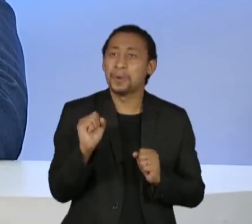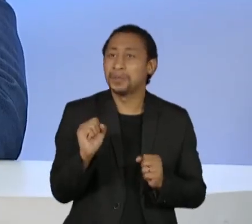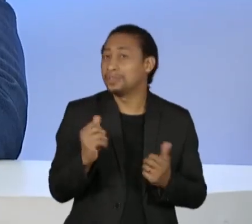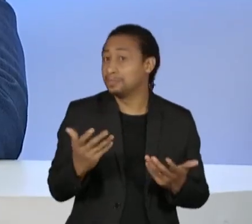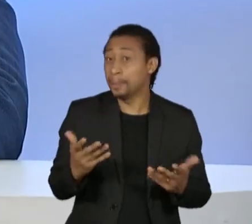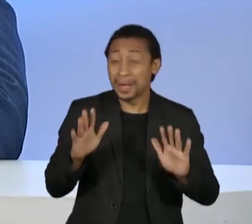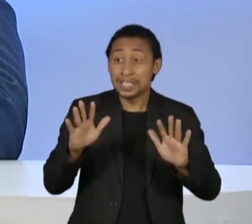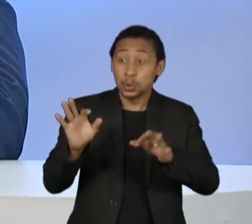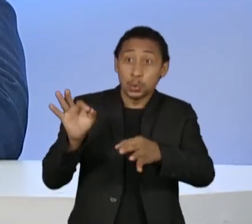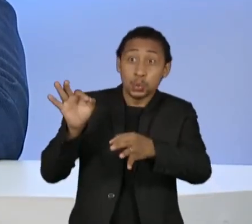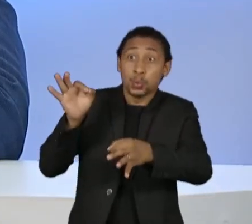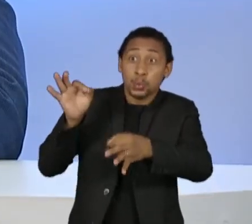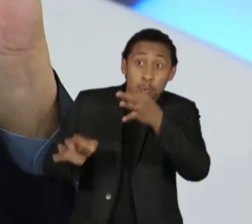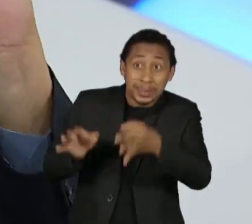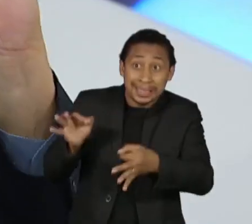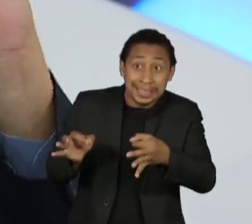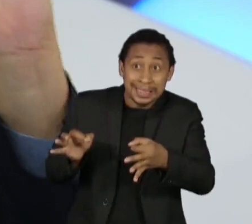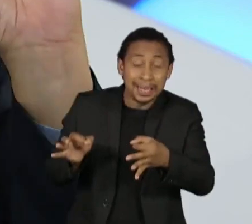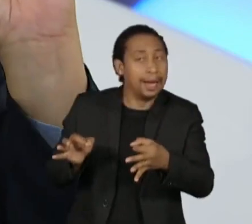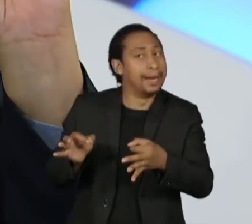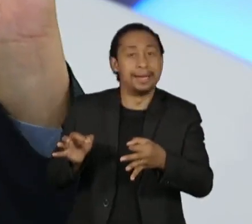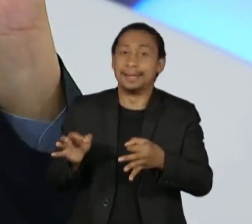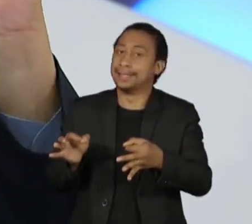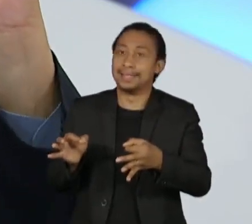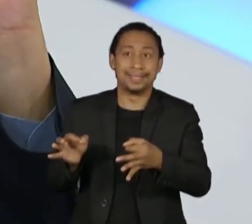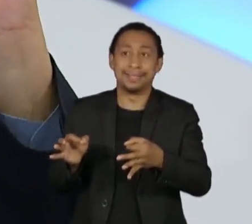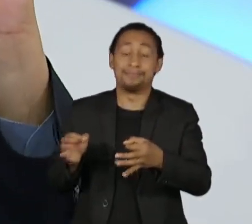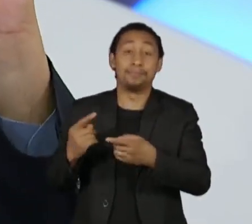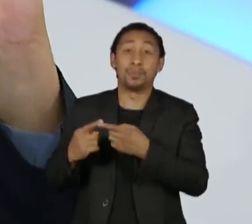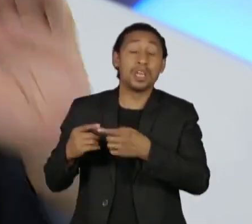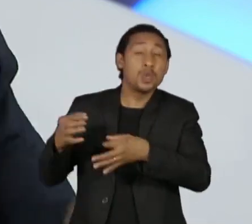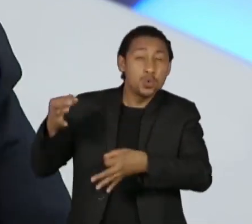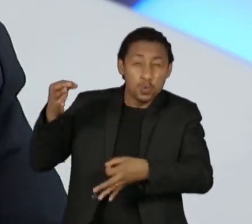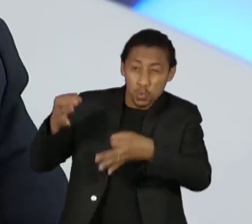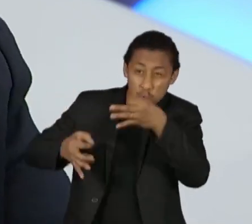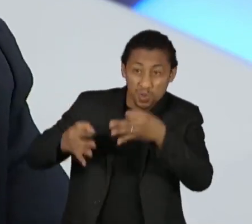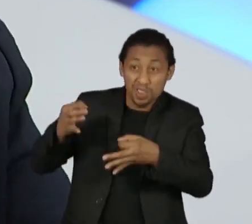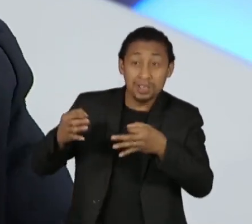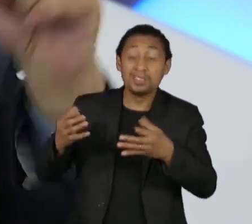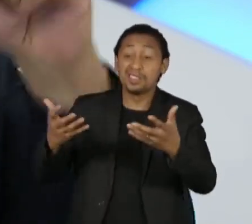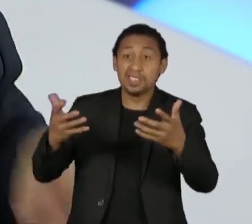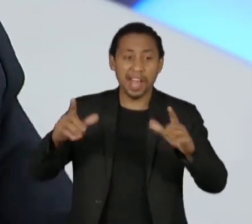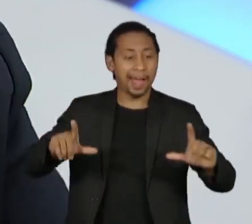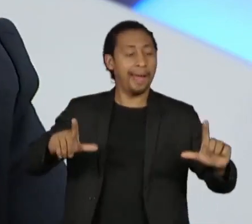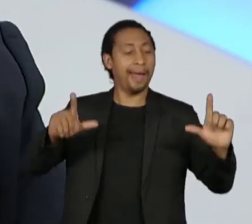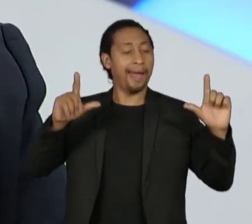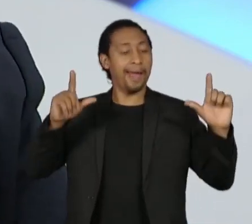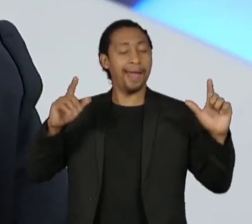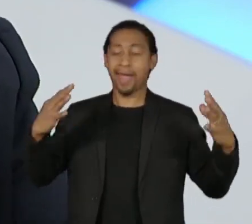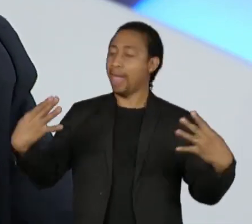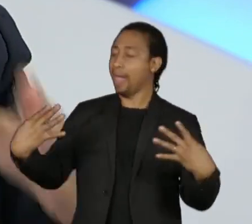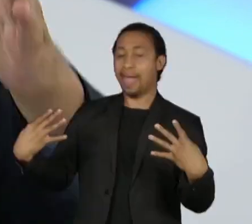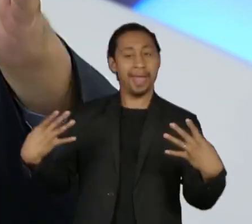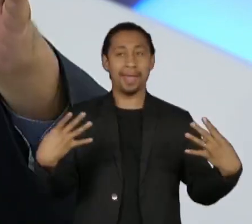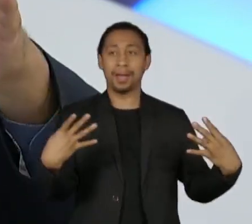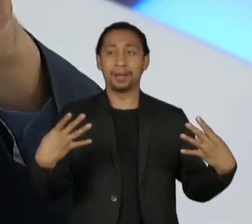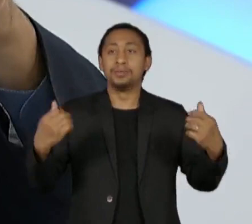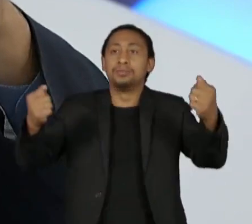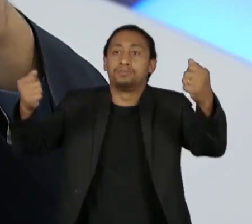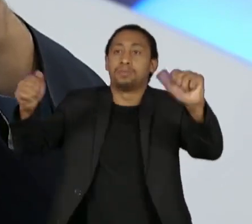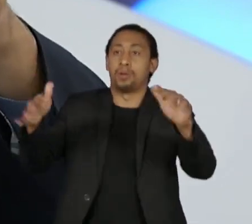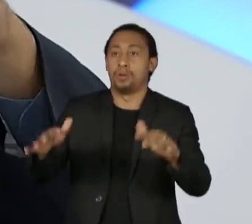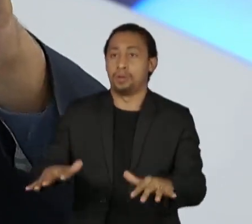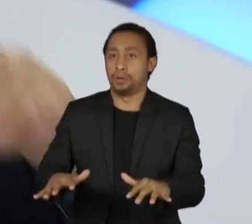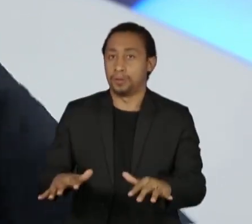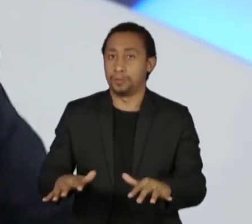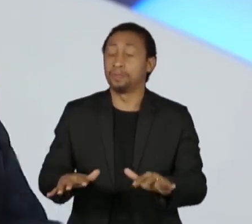porque quando o juiz resolve viver as custas do aplauso ele degenerava